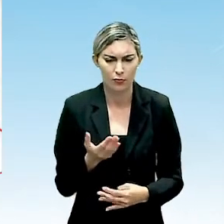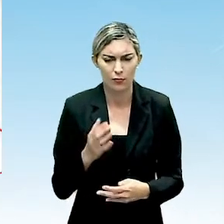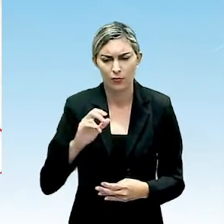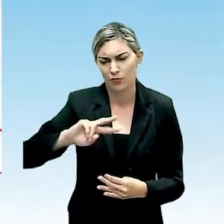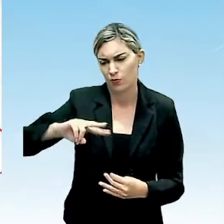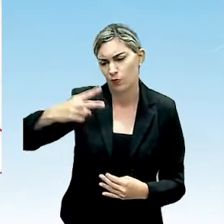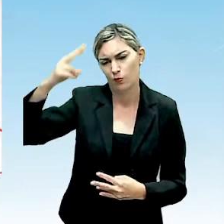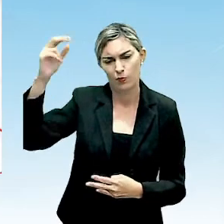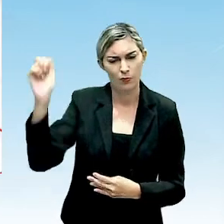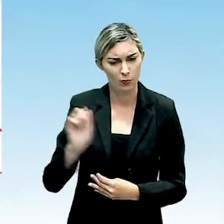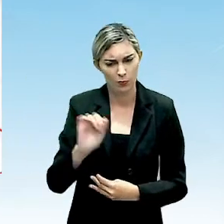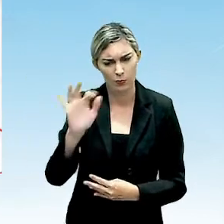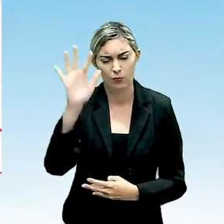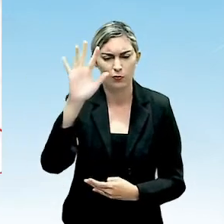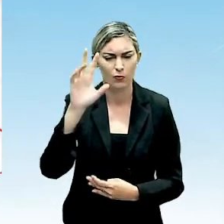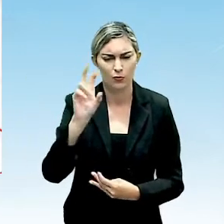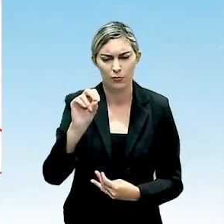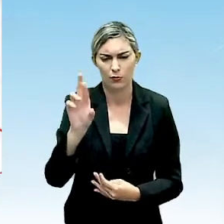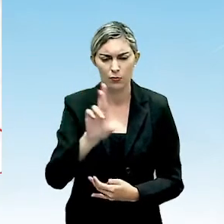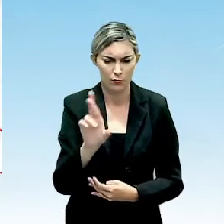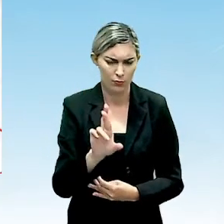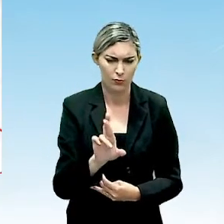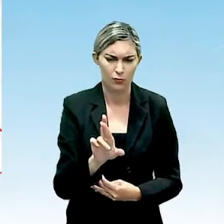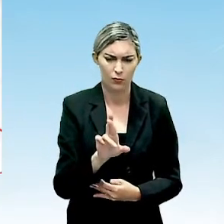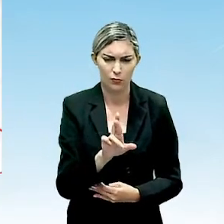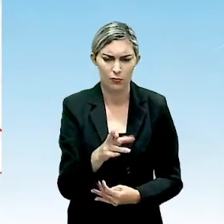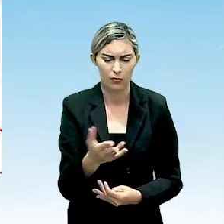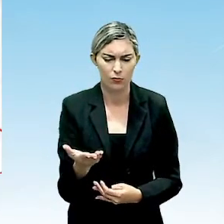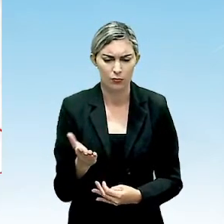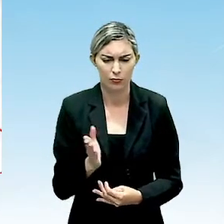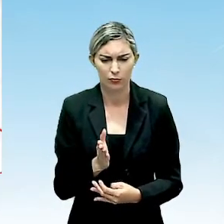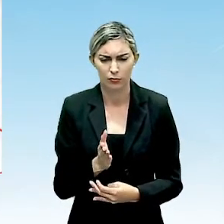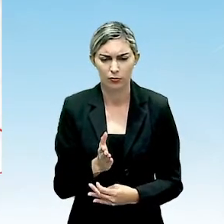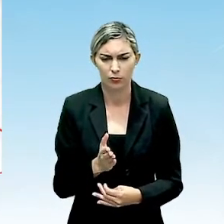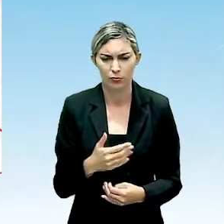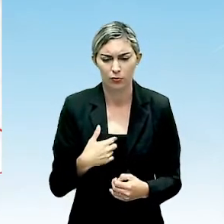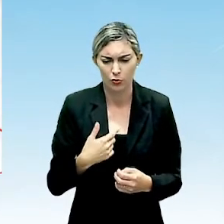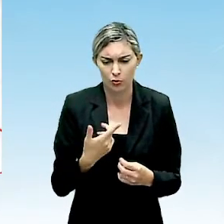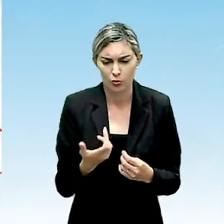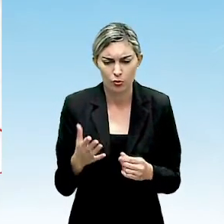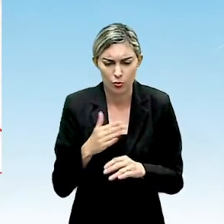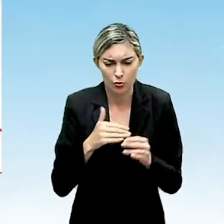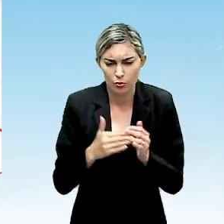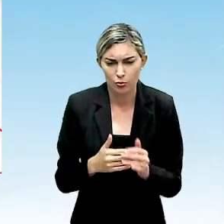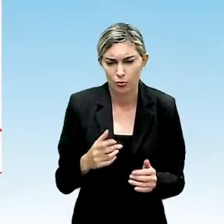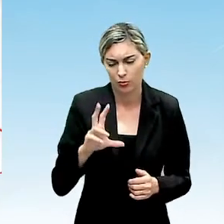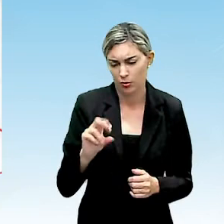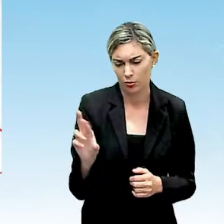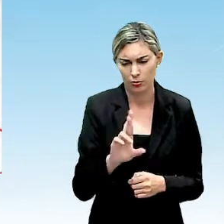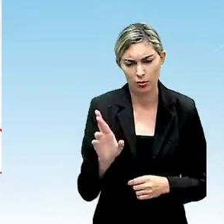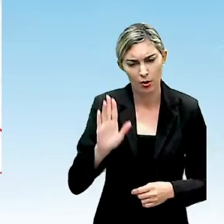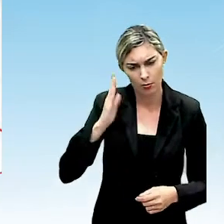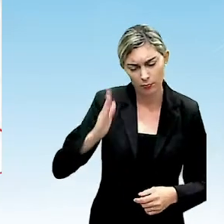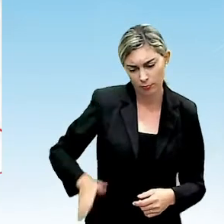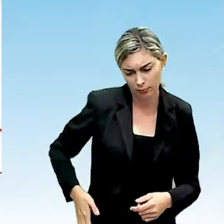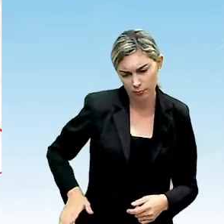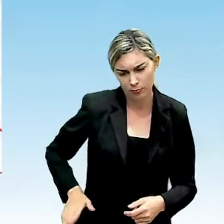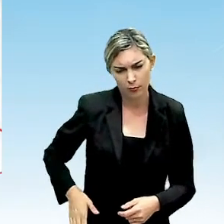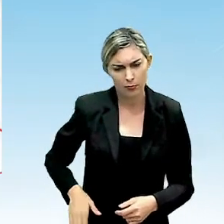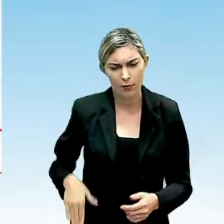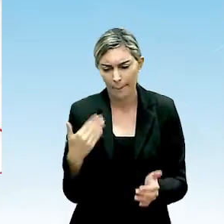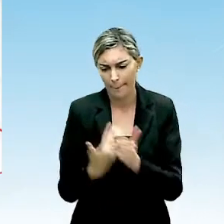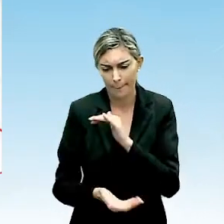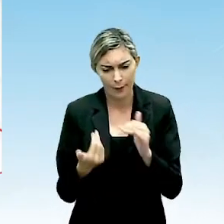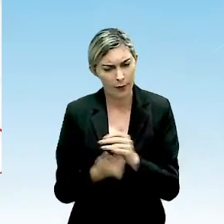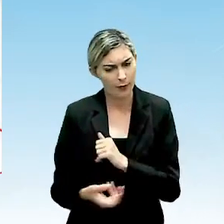inflação. Então, se você tem R$50 e você todo mundo tem R$50 no bolso, os R$50 perde o